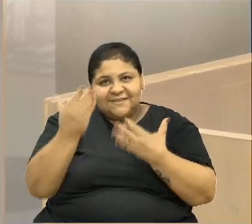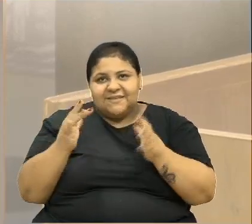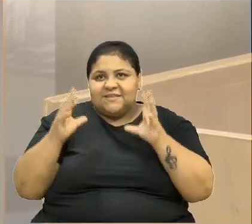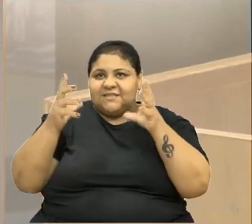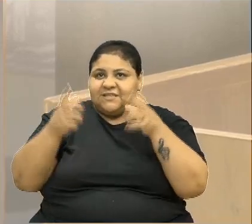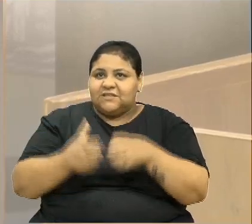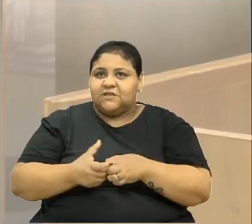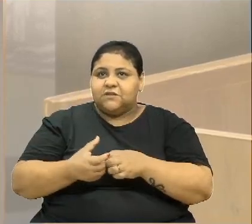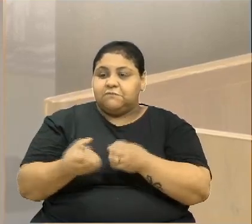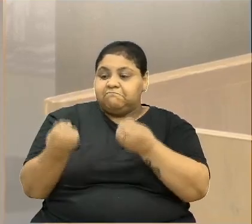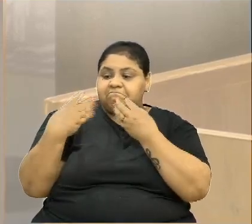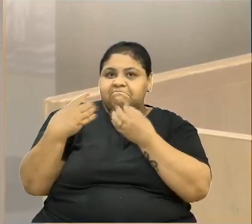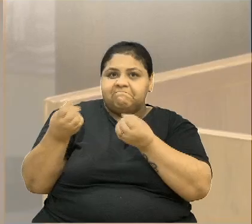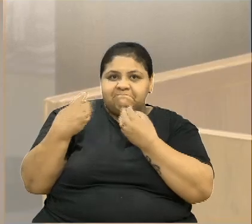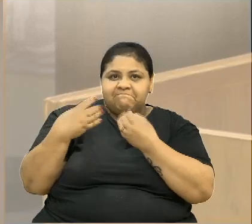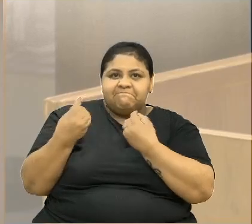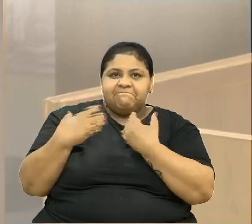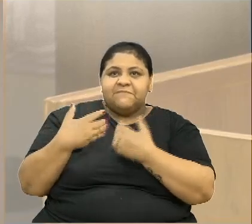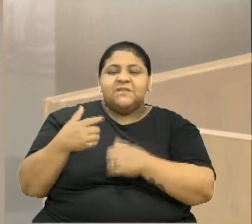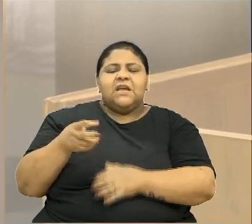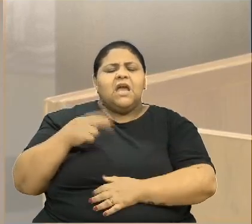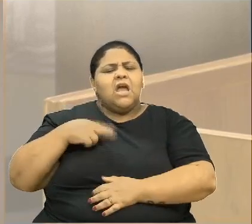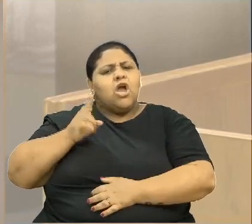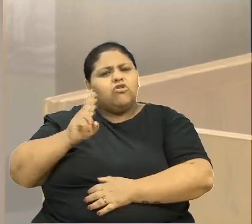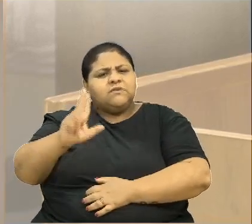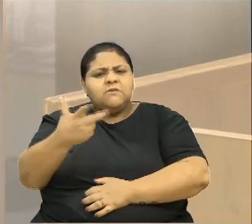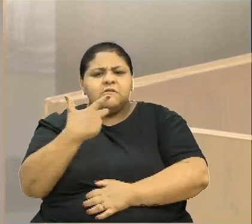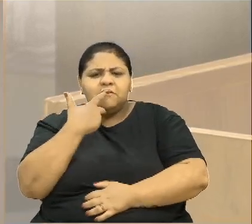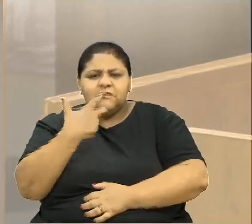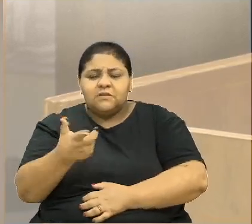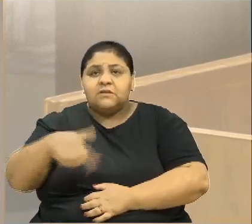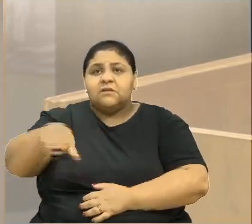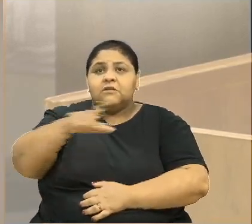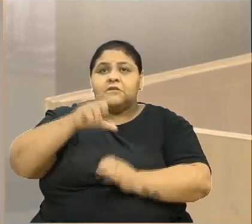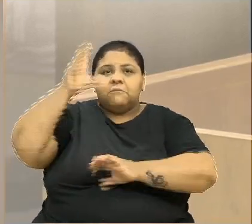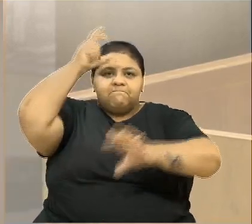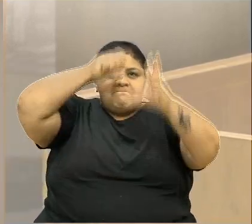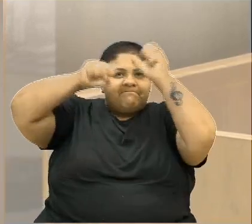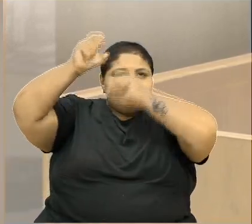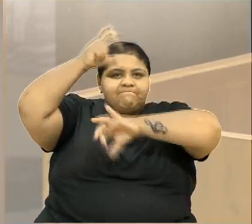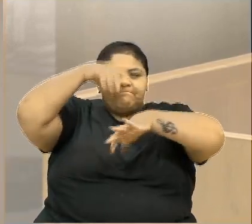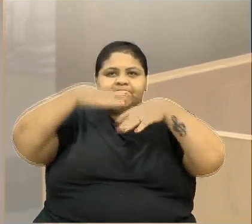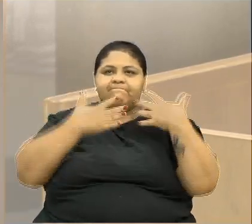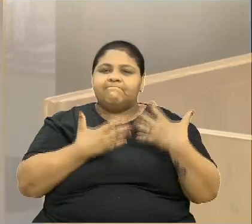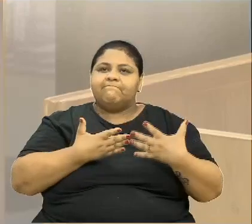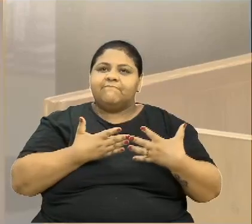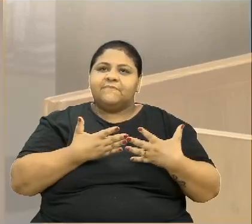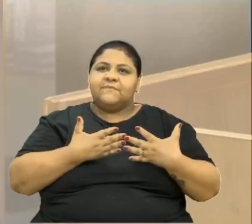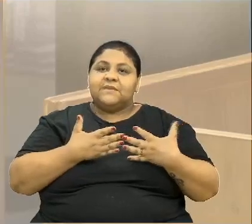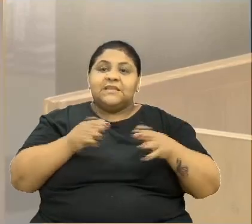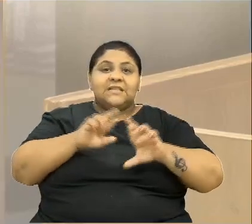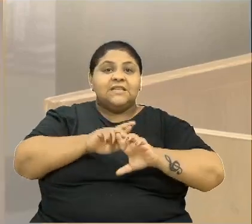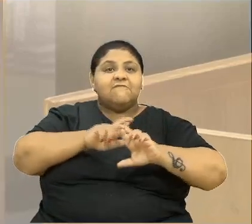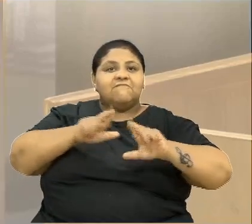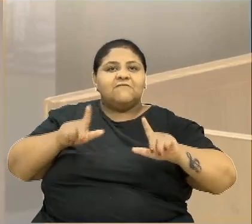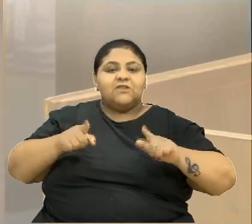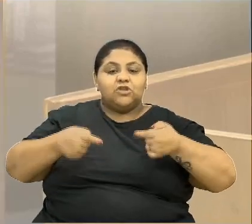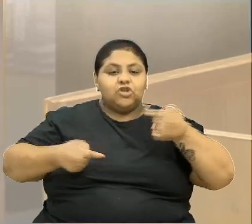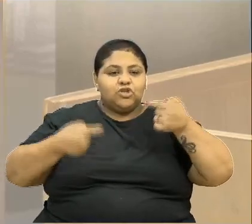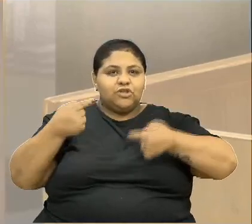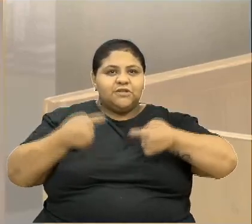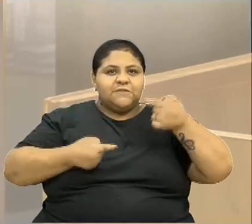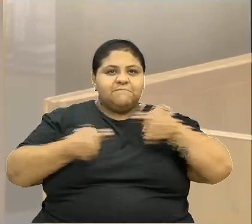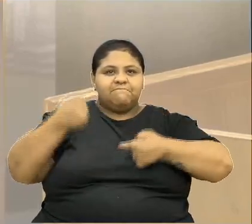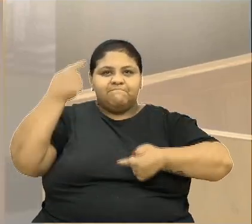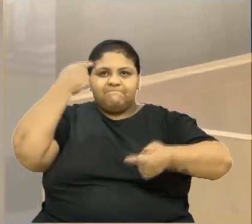os ensinamentos compartilhados aqui. Eu sempre disse que a gente aprende muito mais na diferença, na discussão de